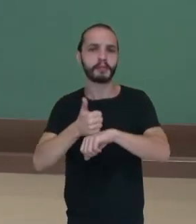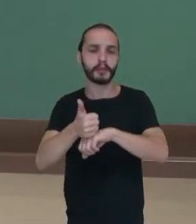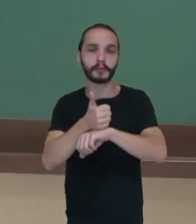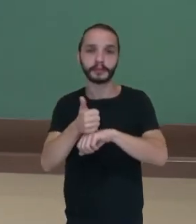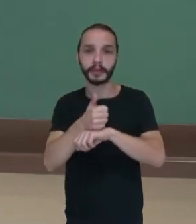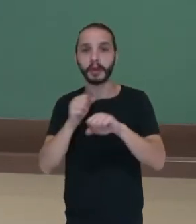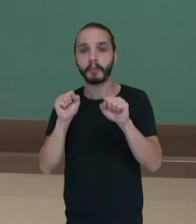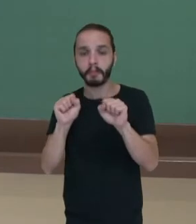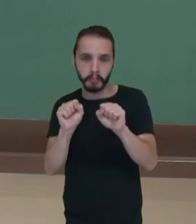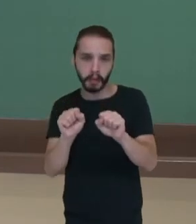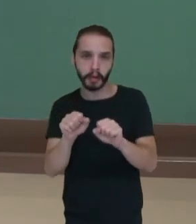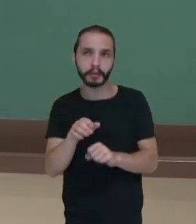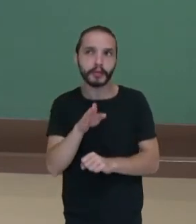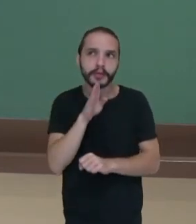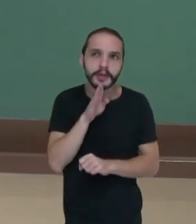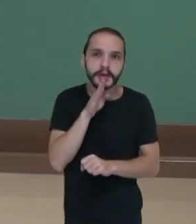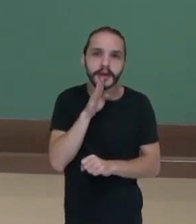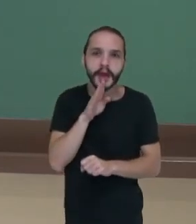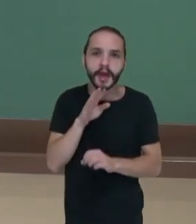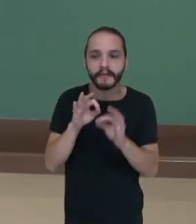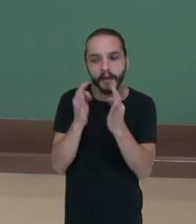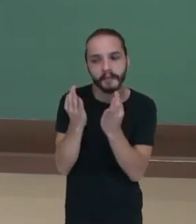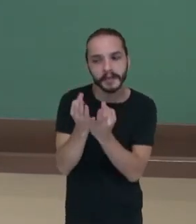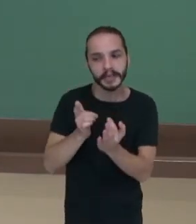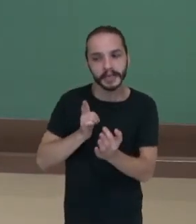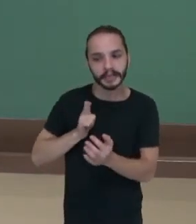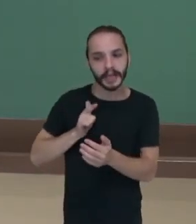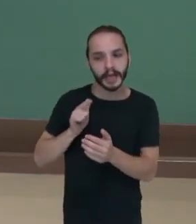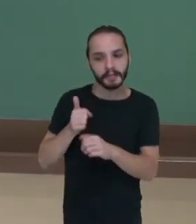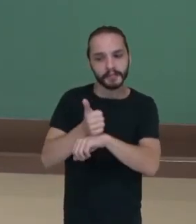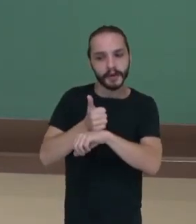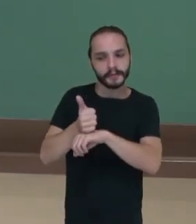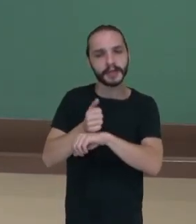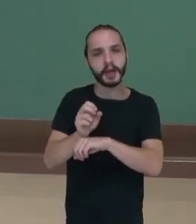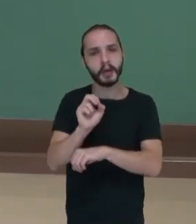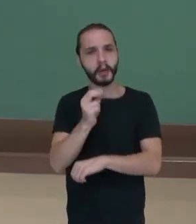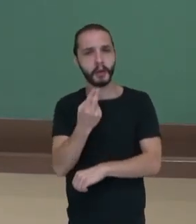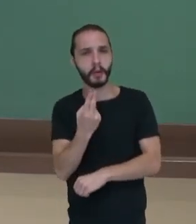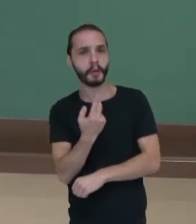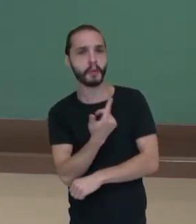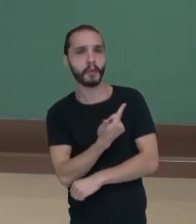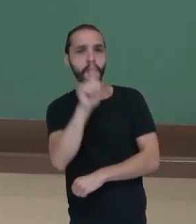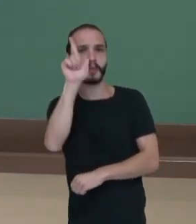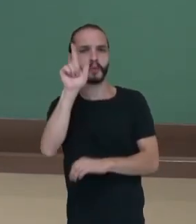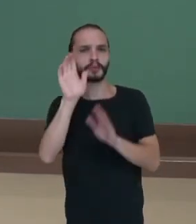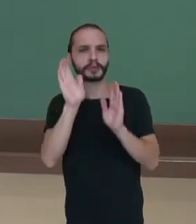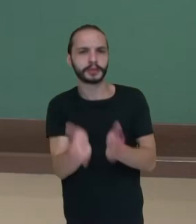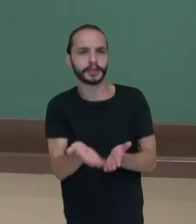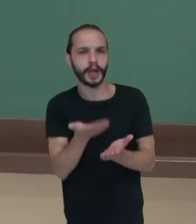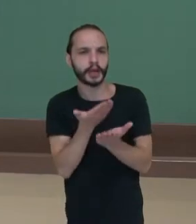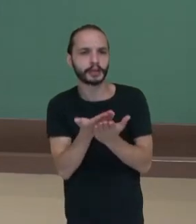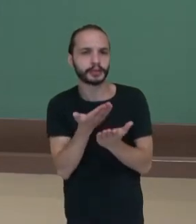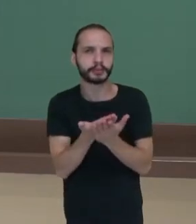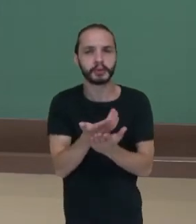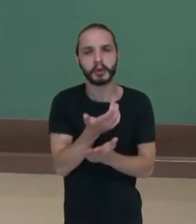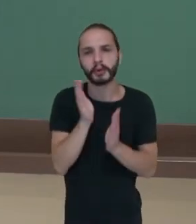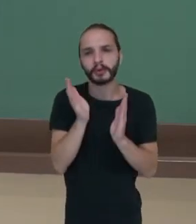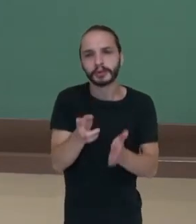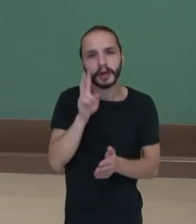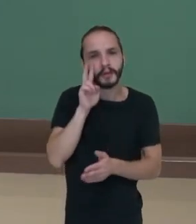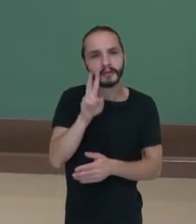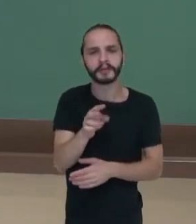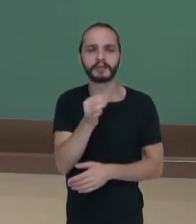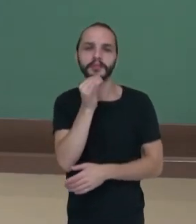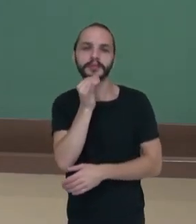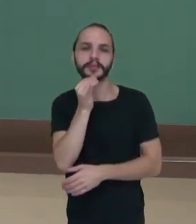que seja de alguém que você conhece, da tua família, enfim, né, ou outra que você já tenha estudado ou ouvido falar. Então ali